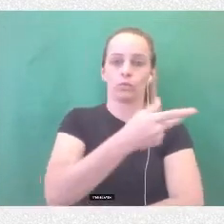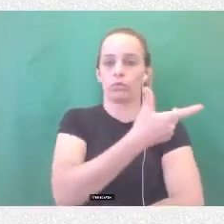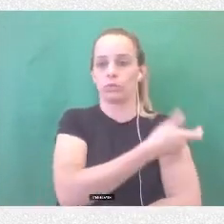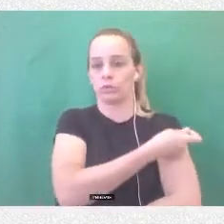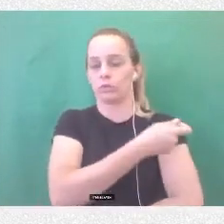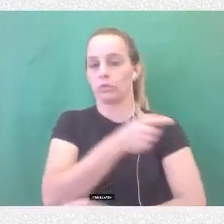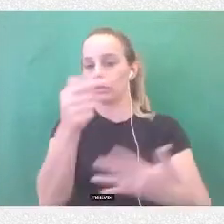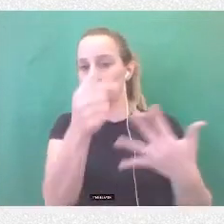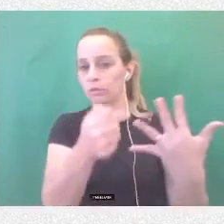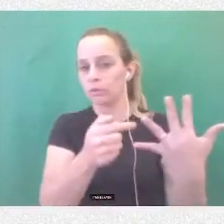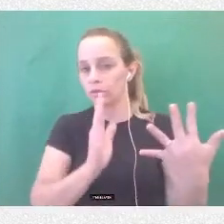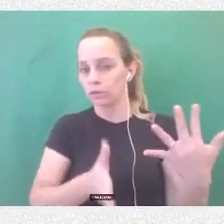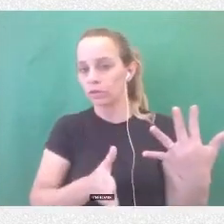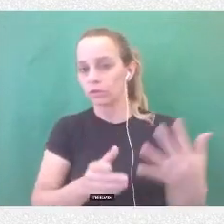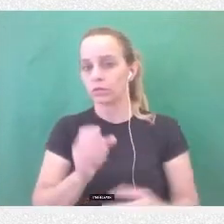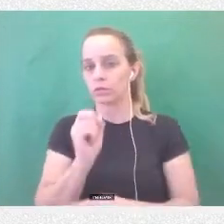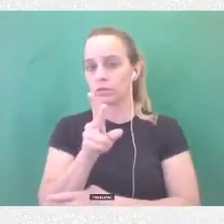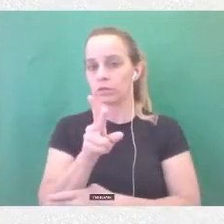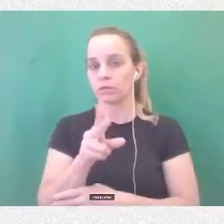favor.